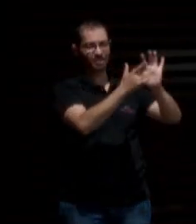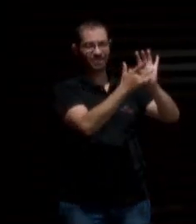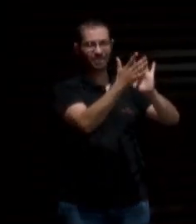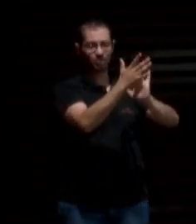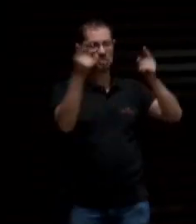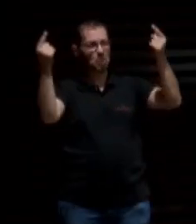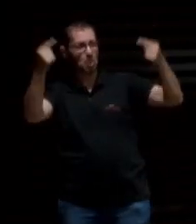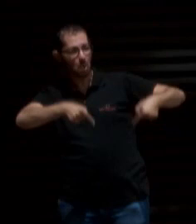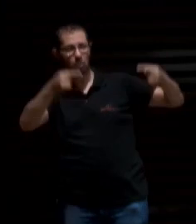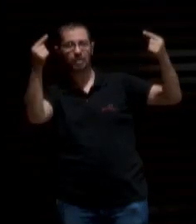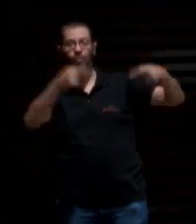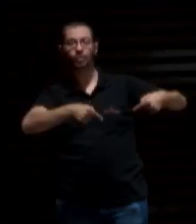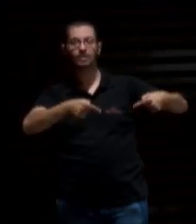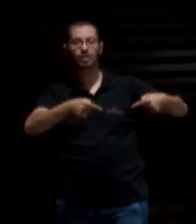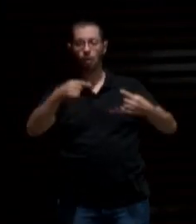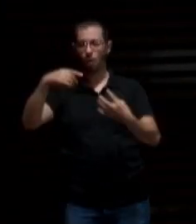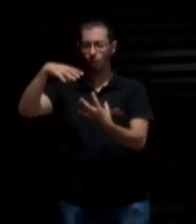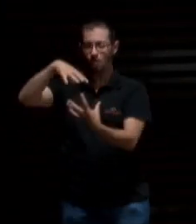Portanto, alegrai-vos.